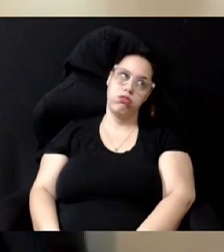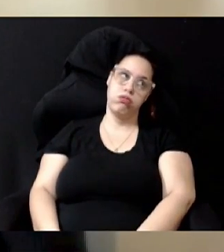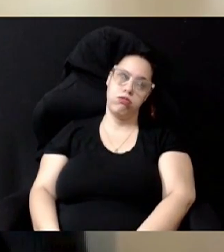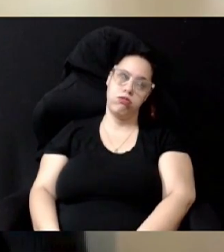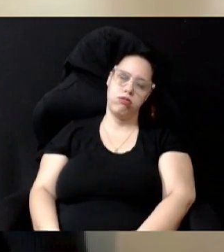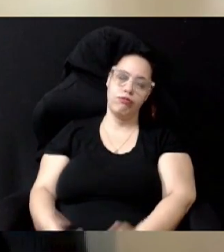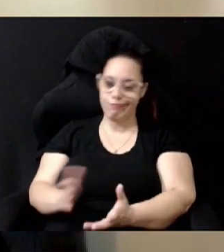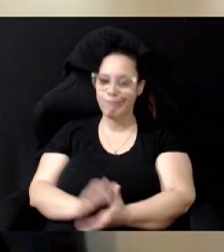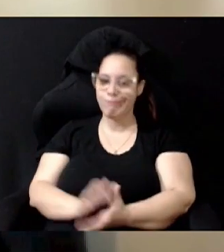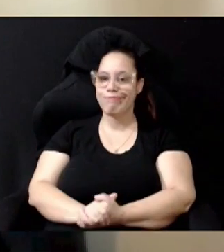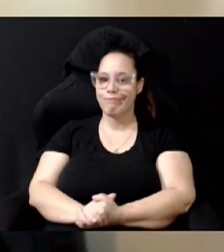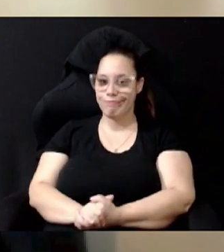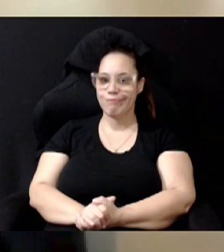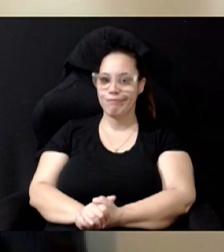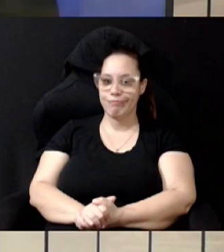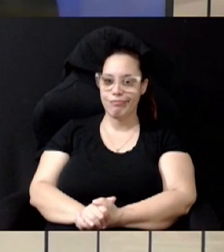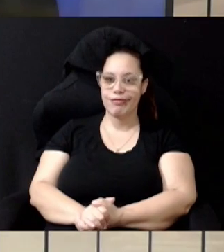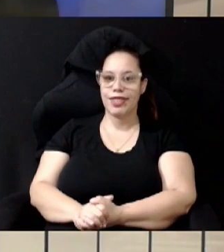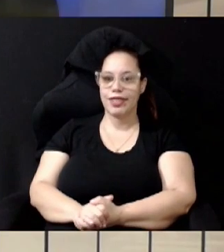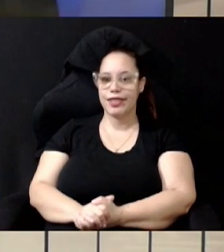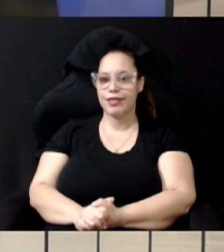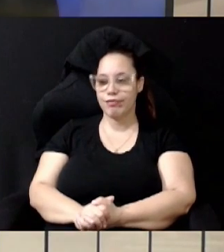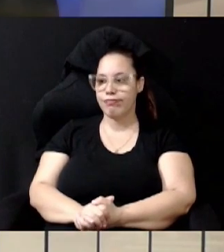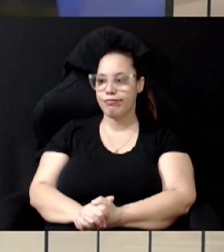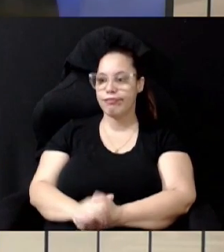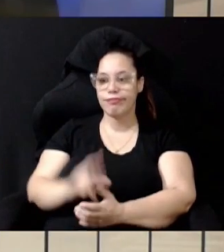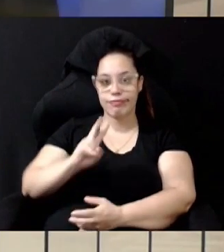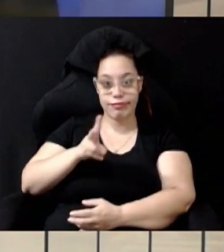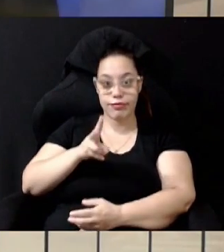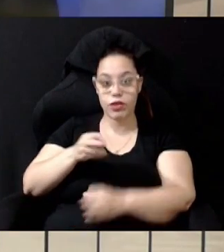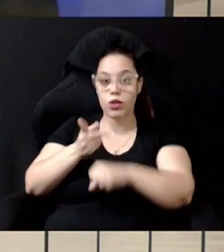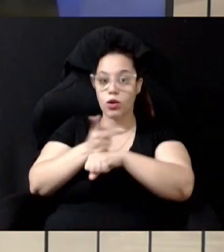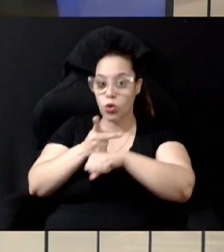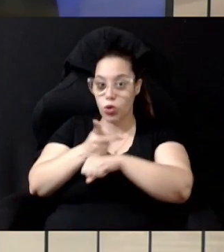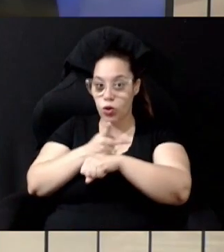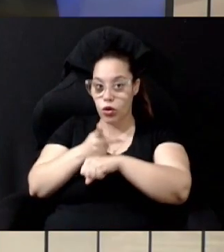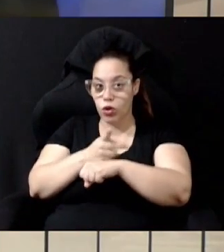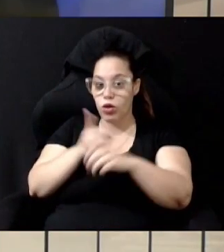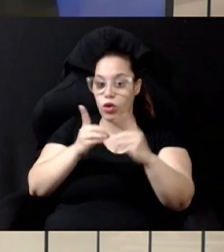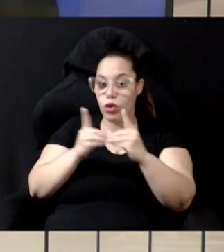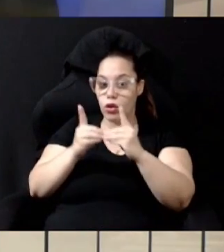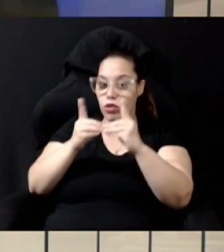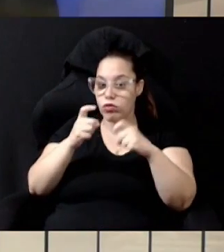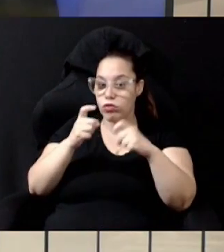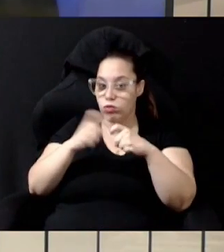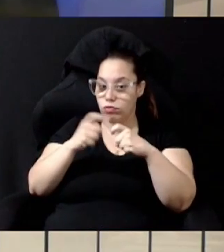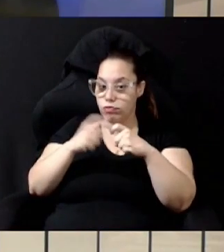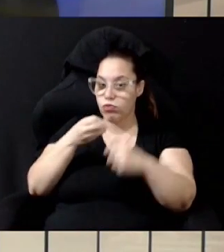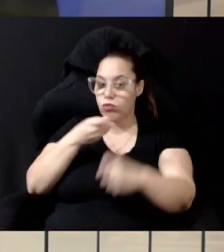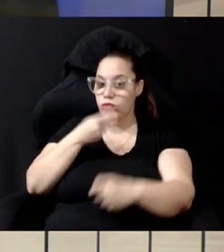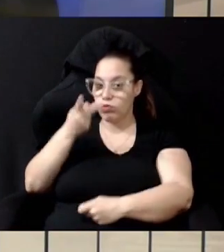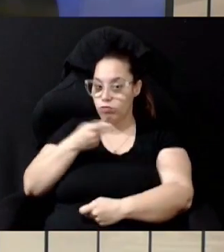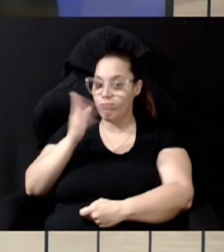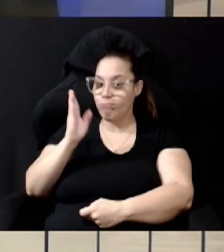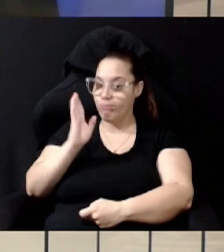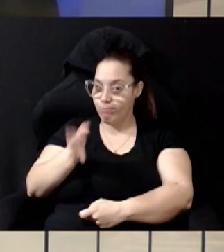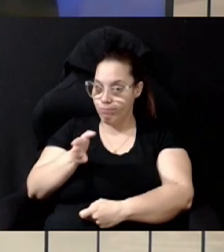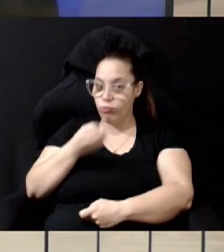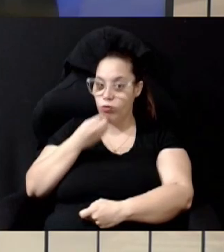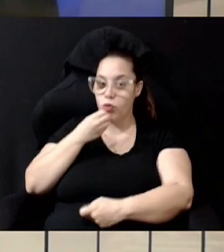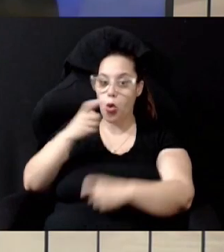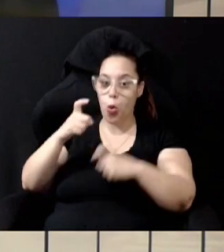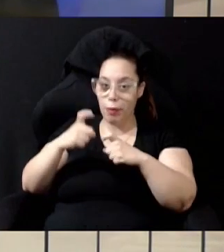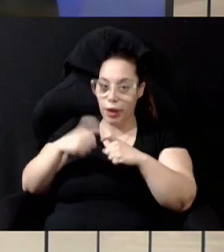bem incomodativo. E sempre está procurando assistência médica, né, doutor? Como o senhor mesmo disse, um bom médico, um